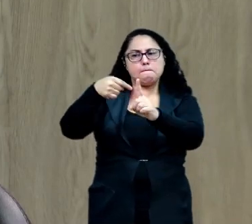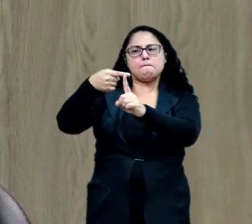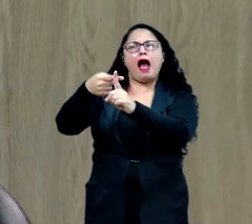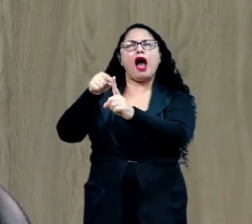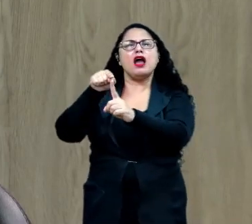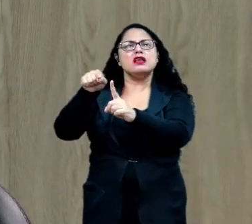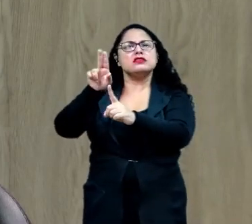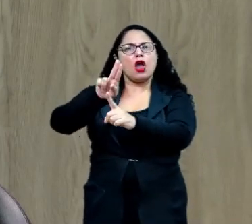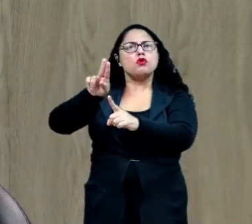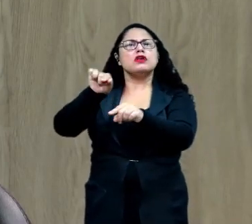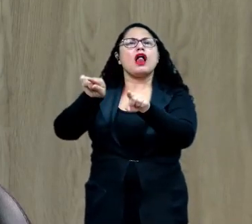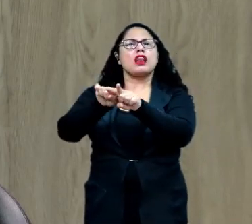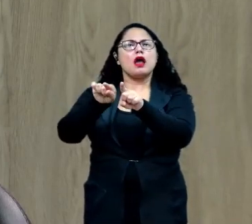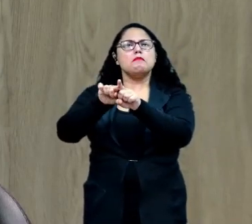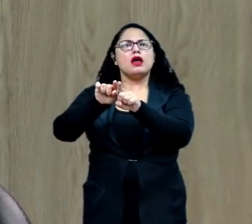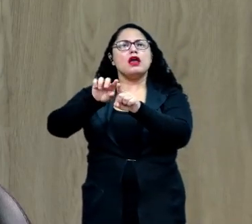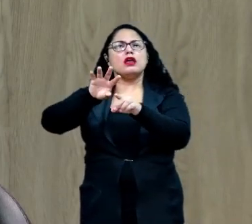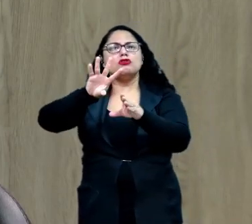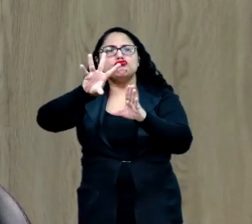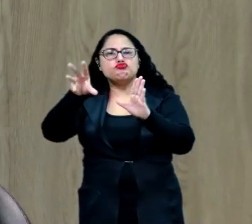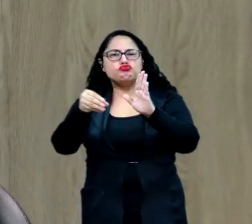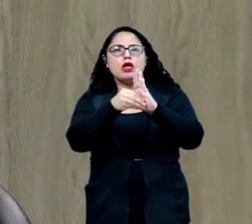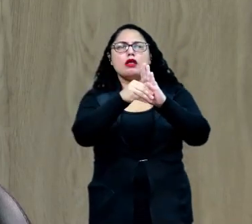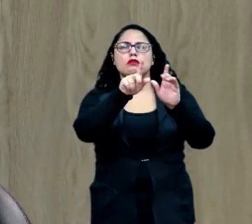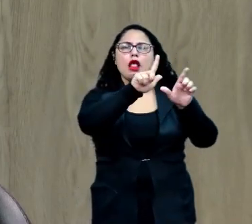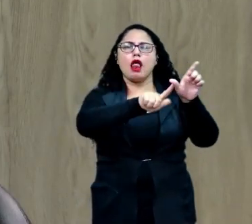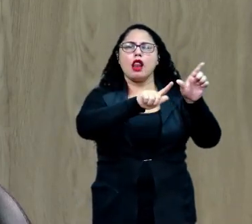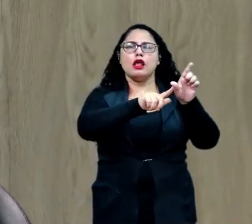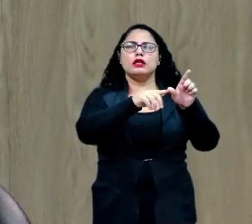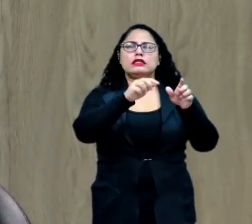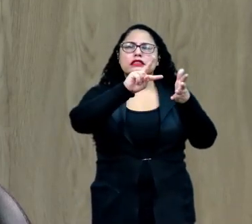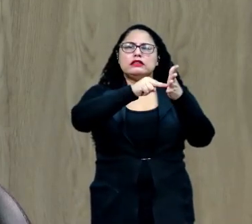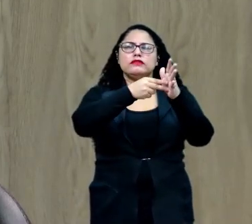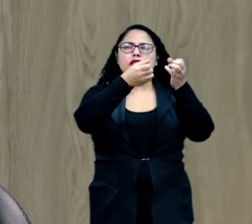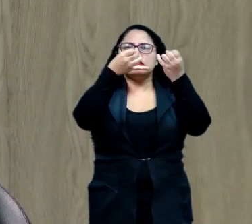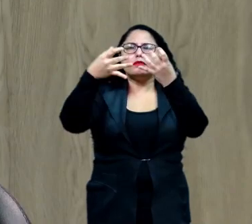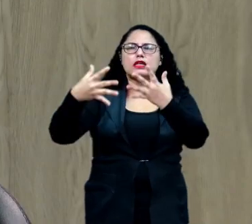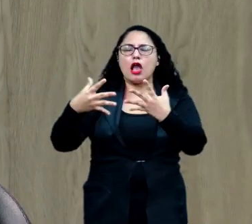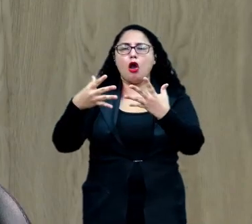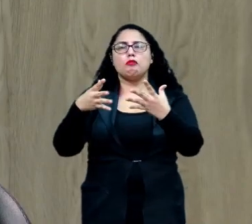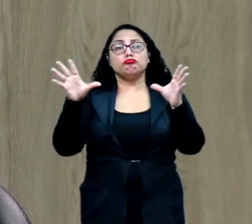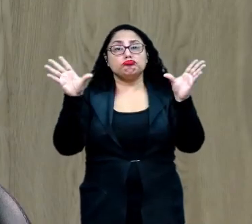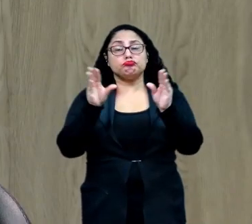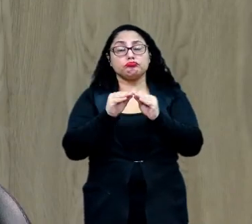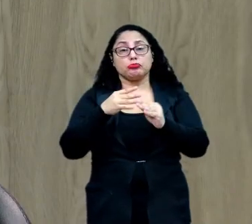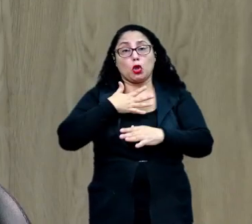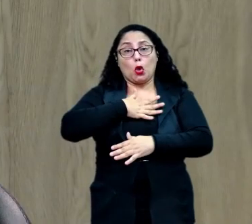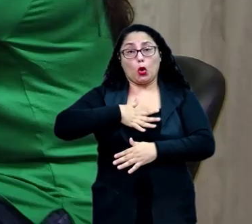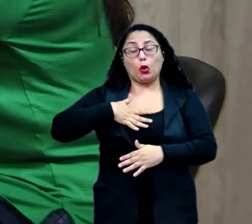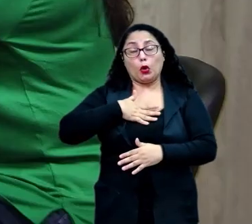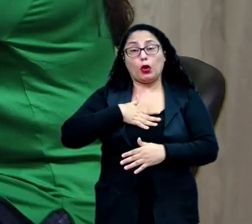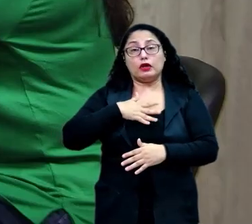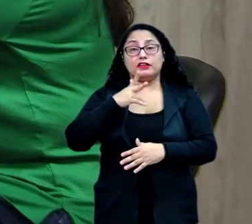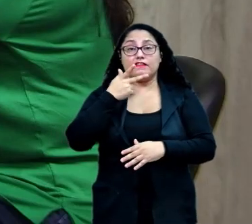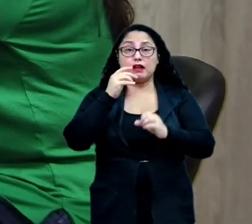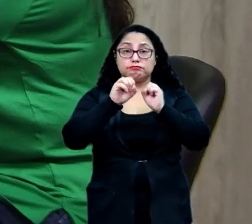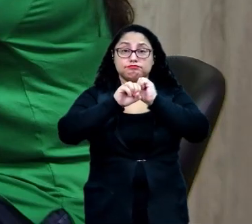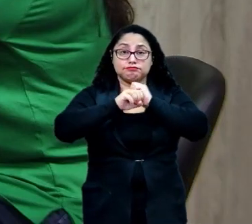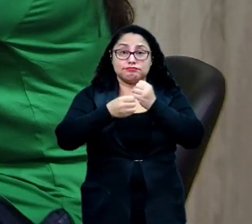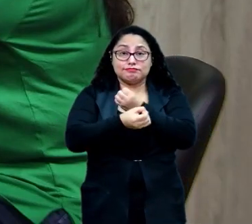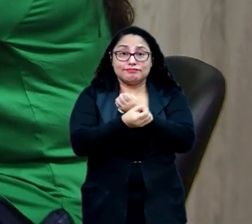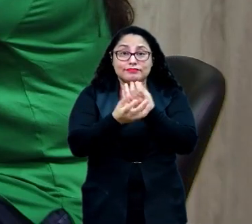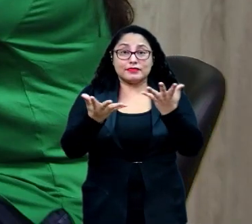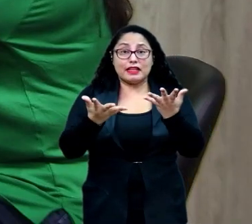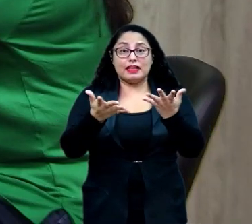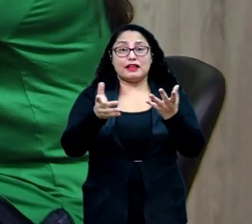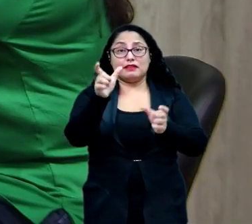que às vezes é usado também nessa sigla. Eu queria que você explicasse um pouquinho para a gente sobre isso. Eu sempre gosto de deixar as